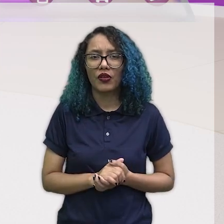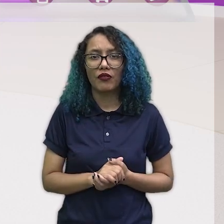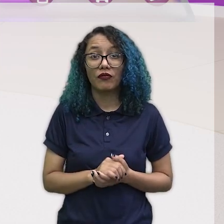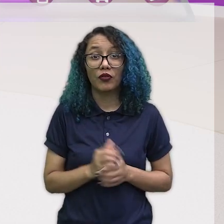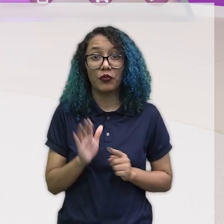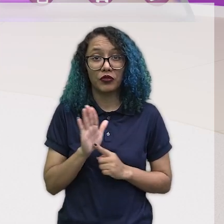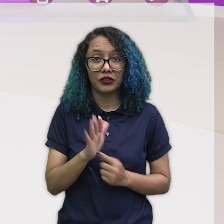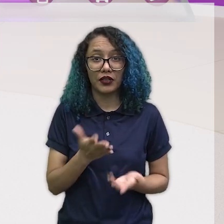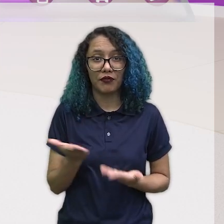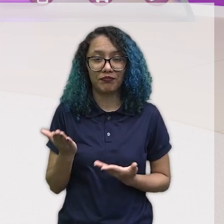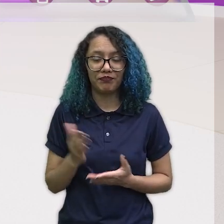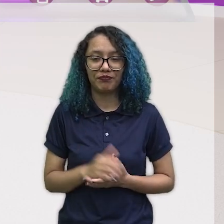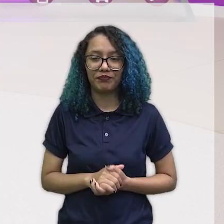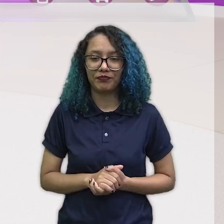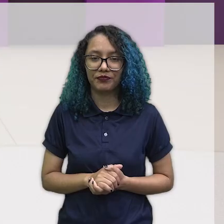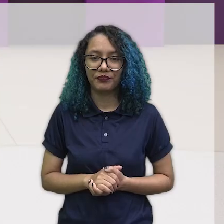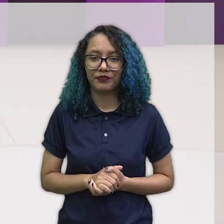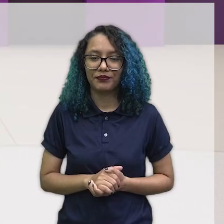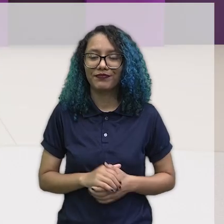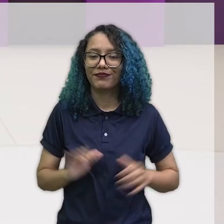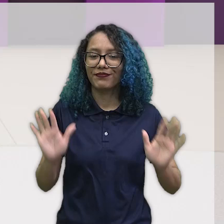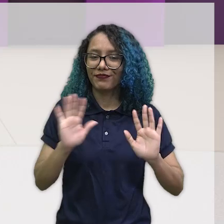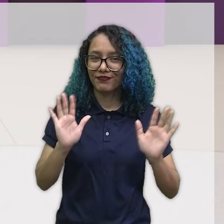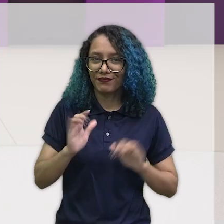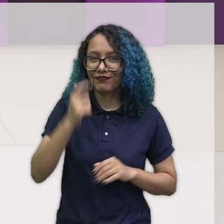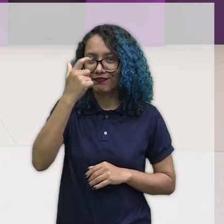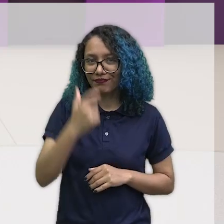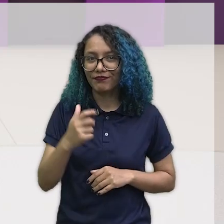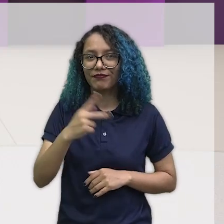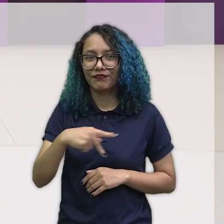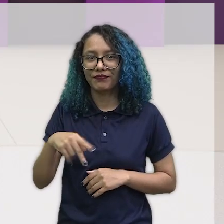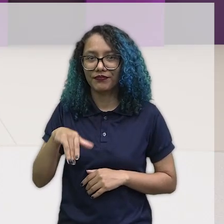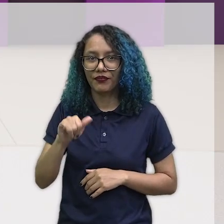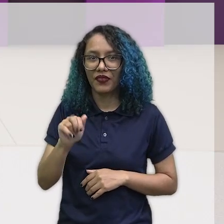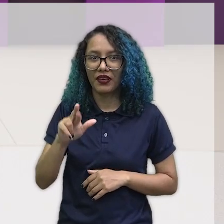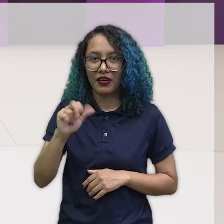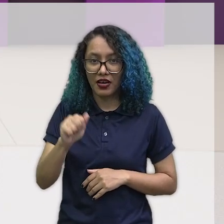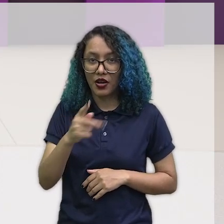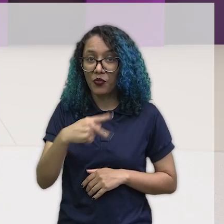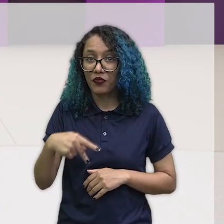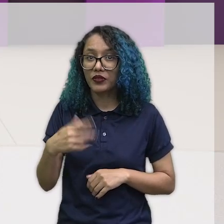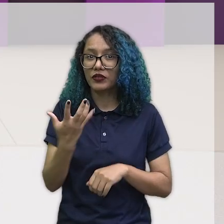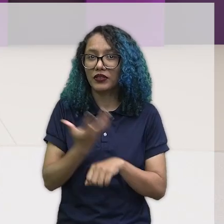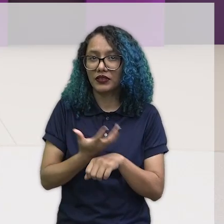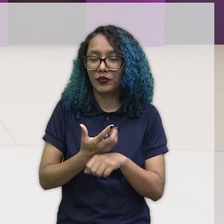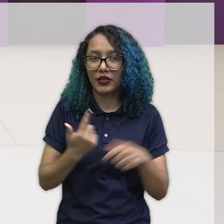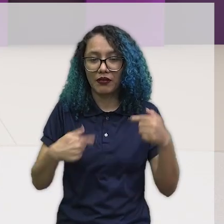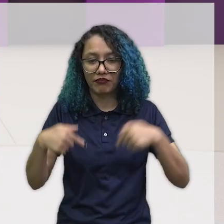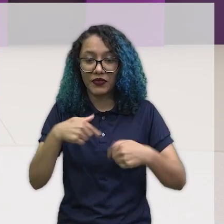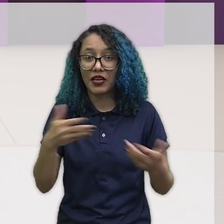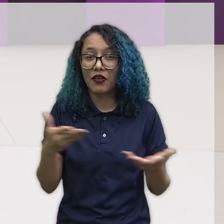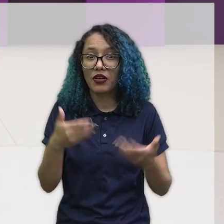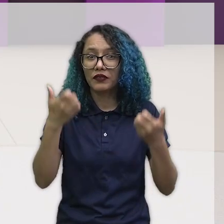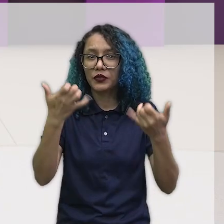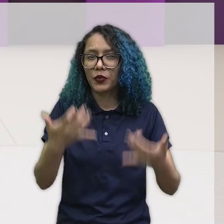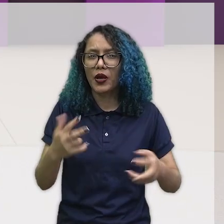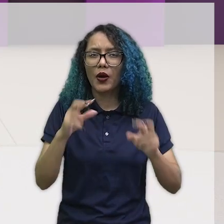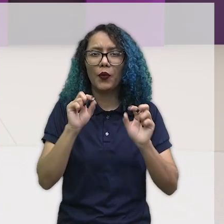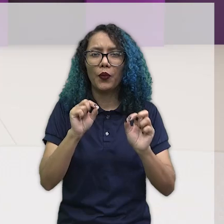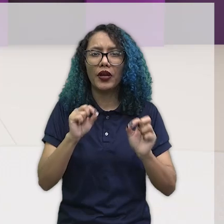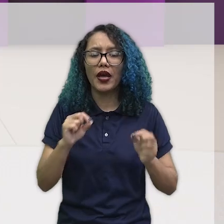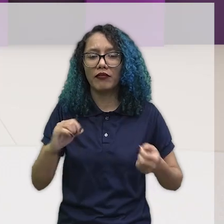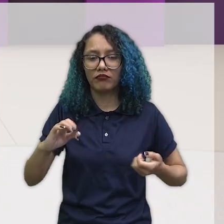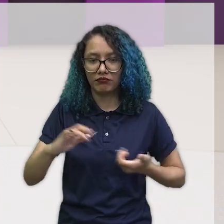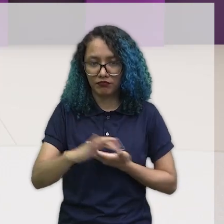real. Então, de olho na tela. Olá, sou a professora Yara, professora de Química, e hoje nós vamos falar sobre o